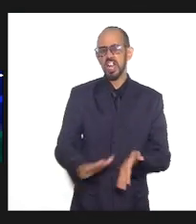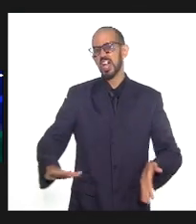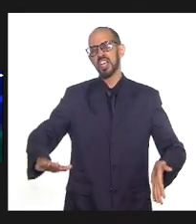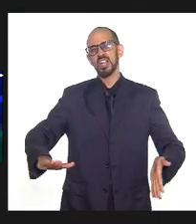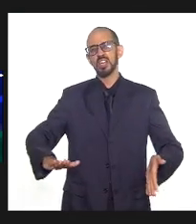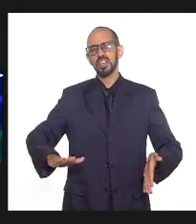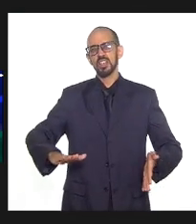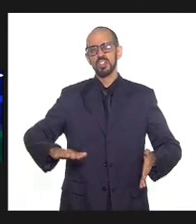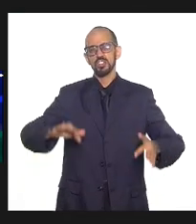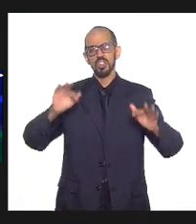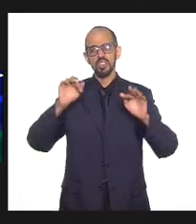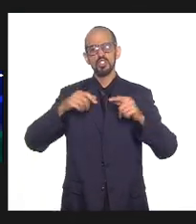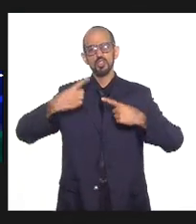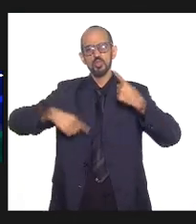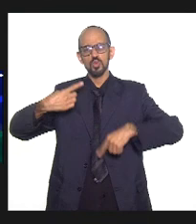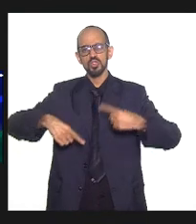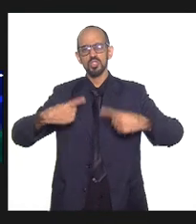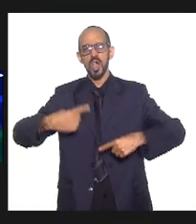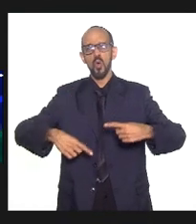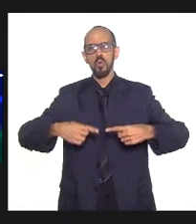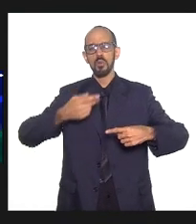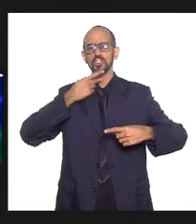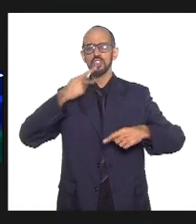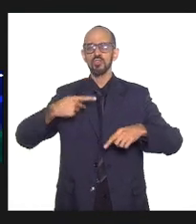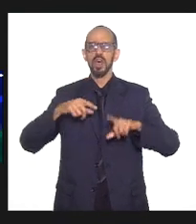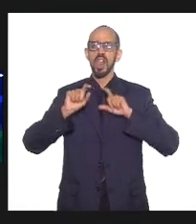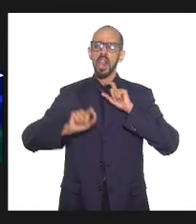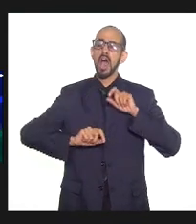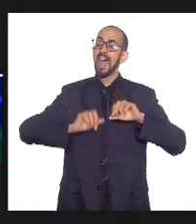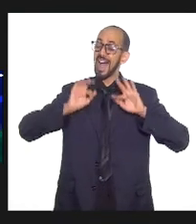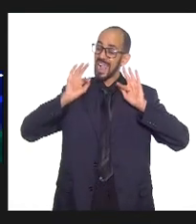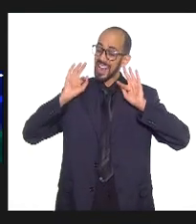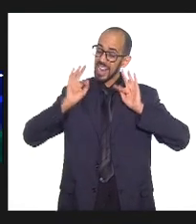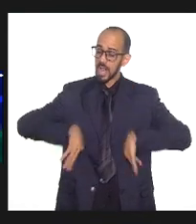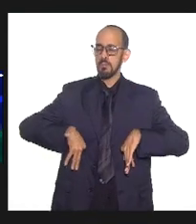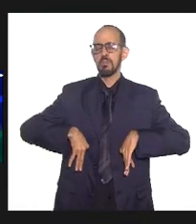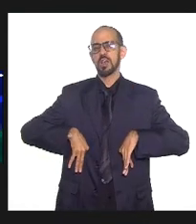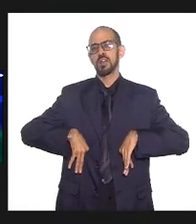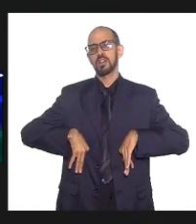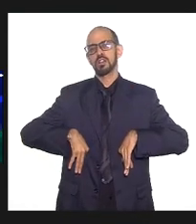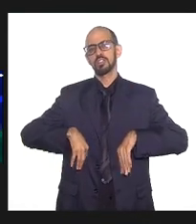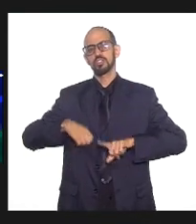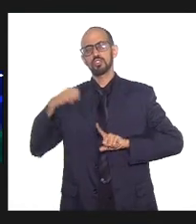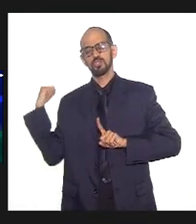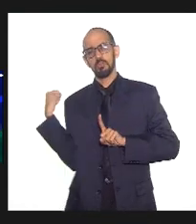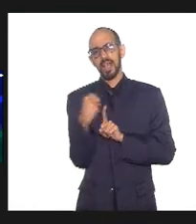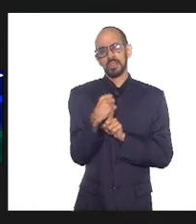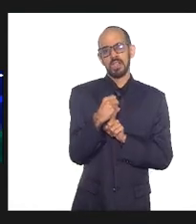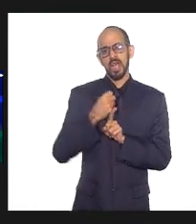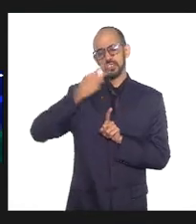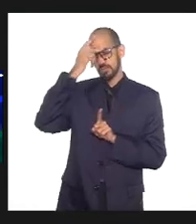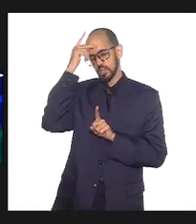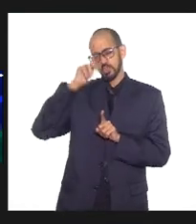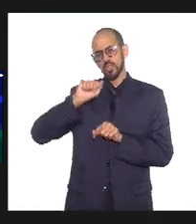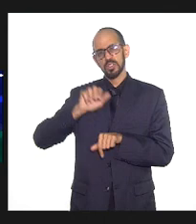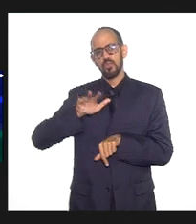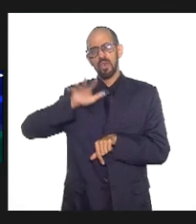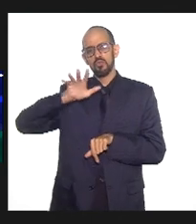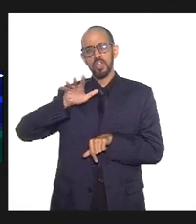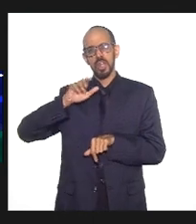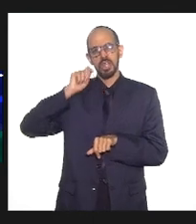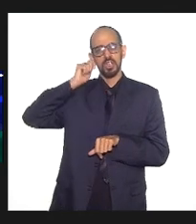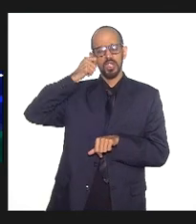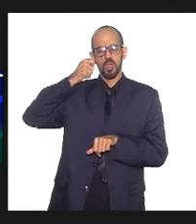discussão, um dia para a gente falar chega de matar né, quem mora na favela e quem é